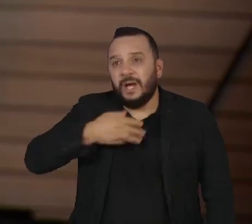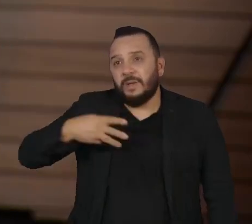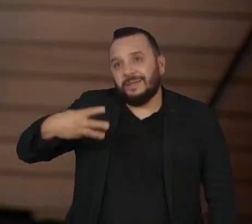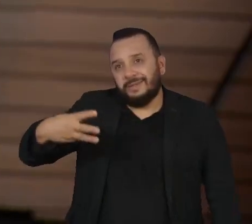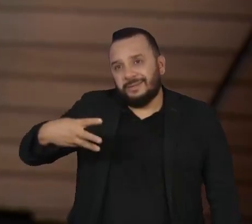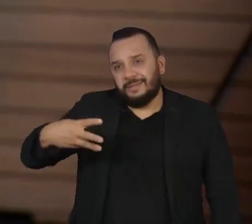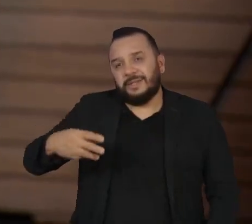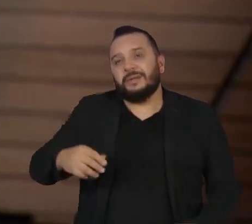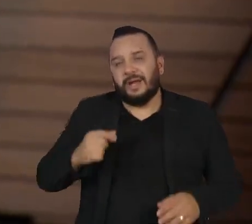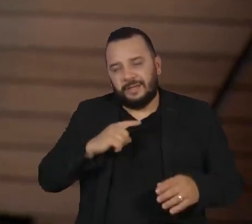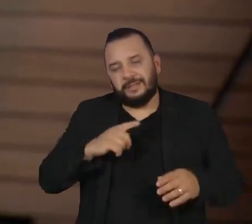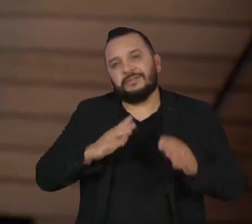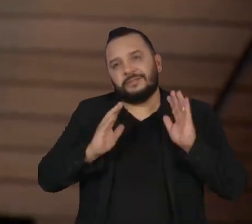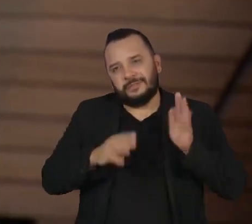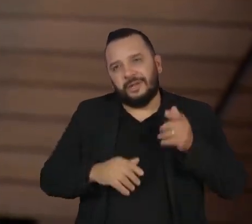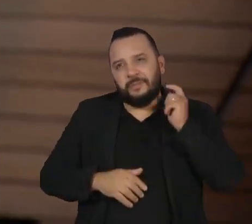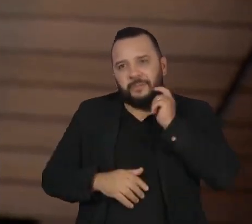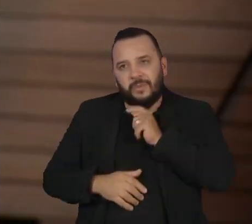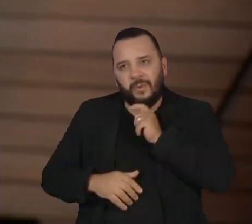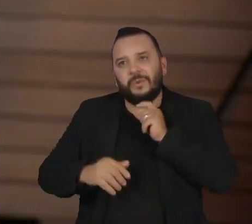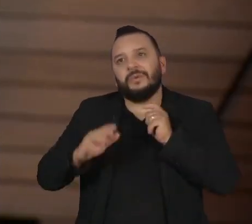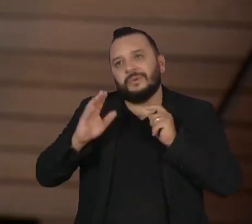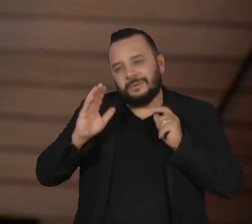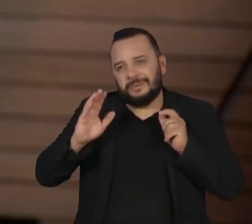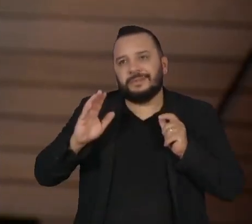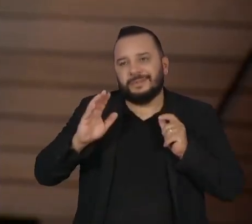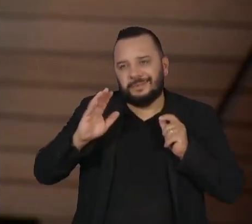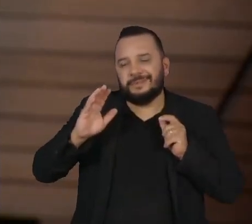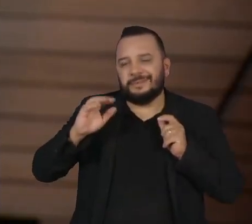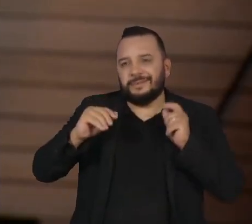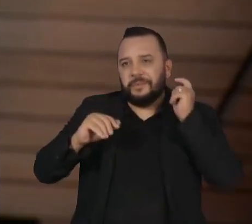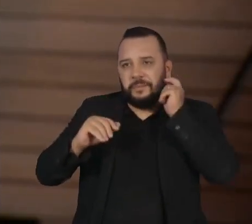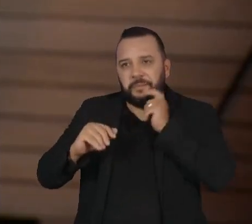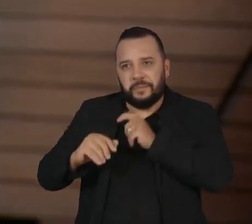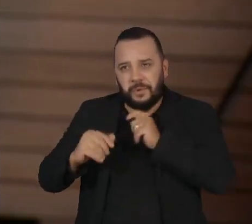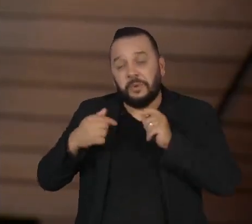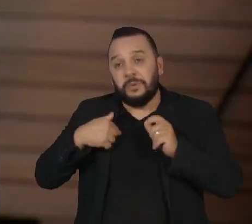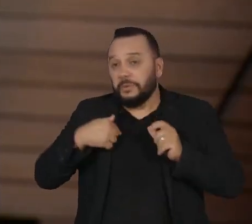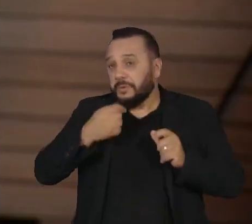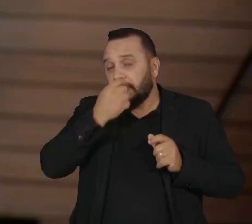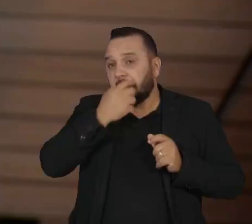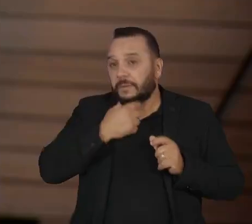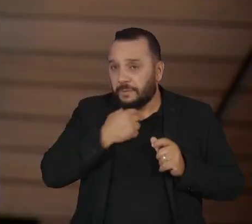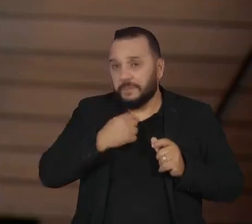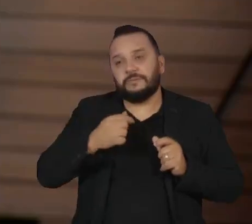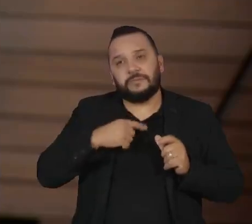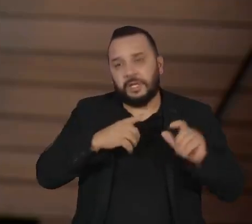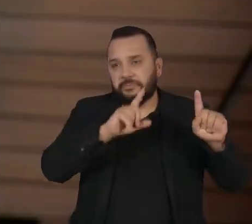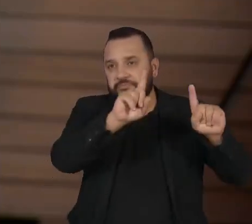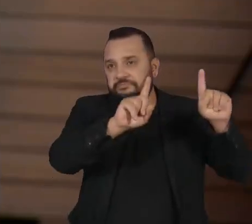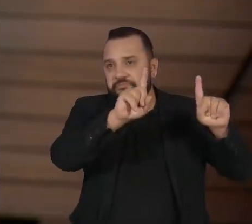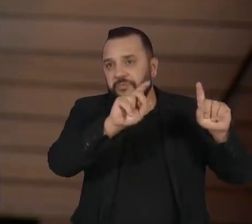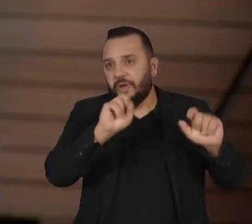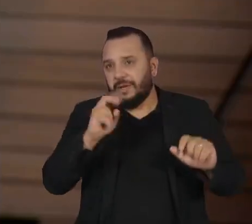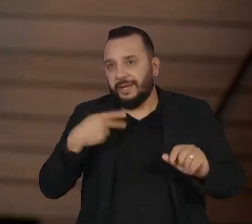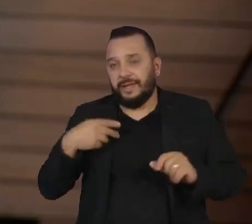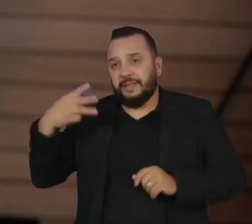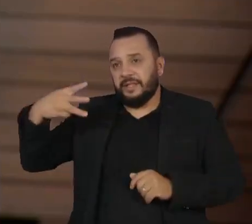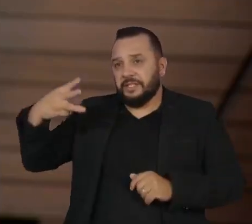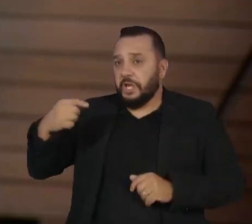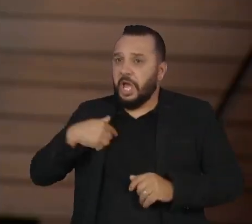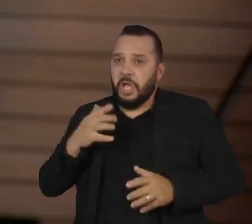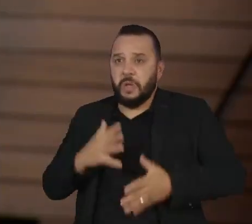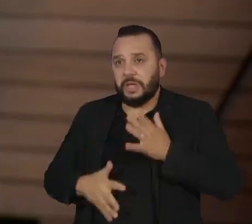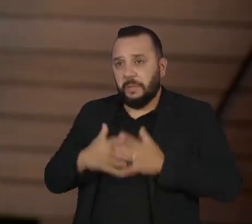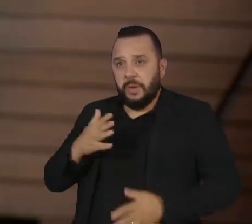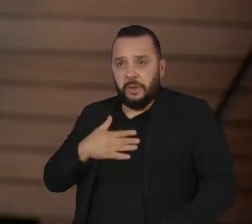aí os outros dois, claro, já eram os dois entre os três cotados para ir para o segundo turno. E aí o Marçal vai ter orgulho o quê? Que ele foi